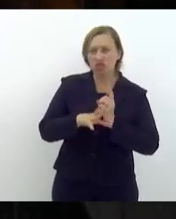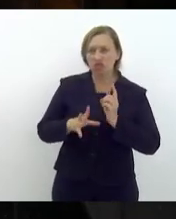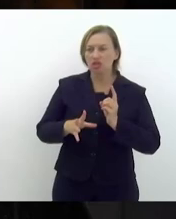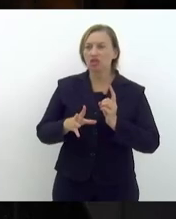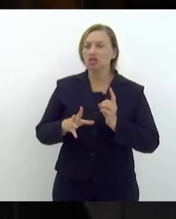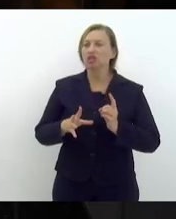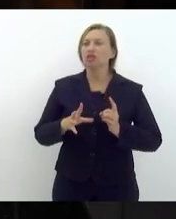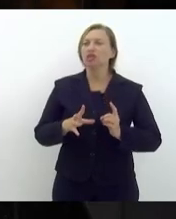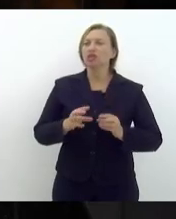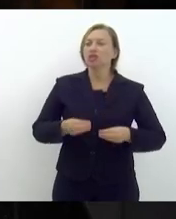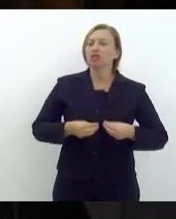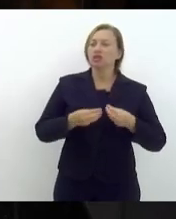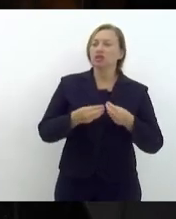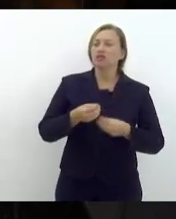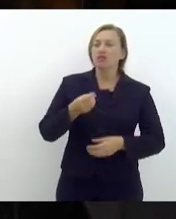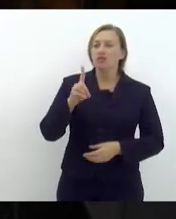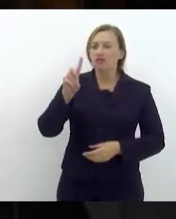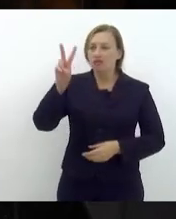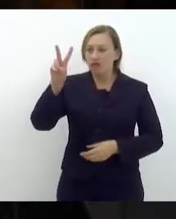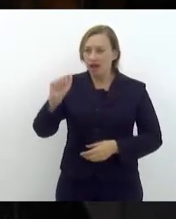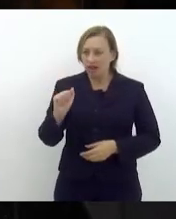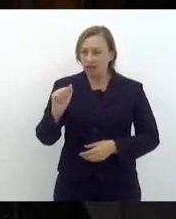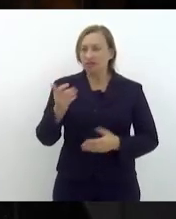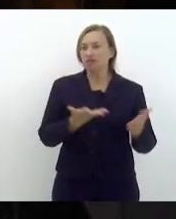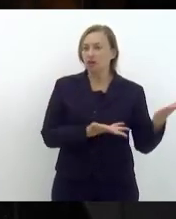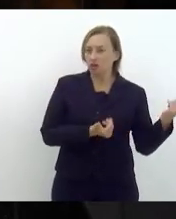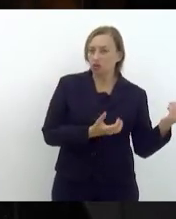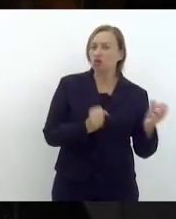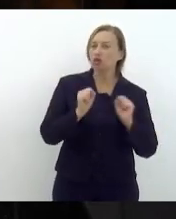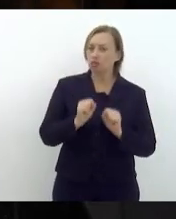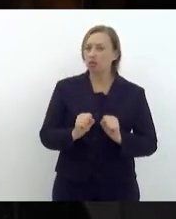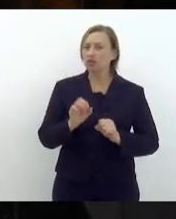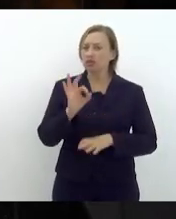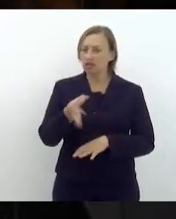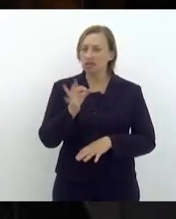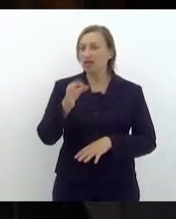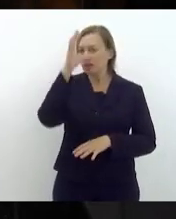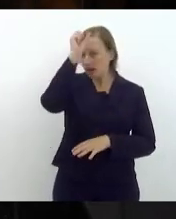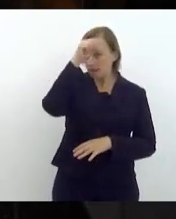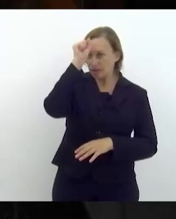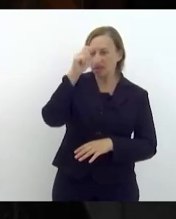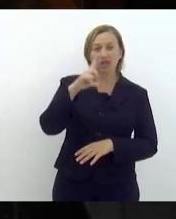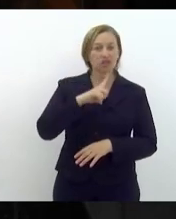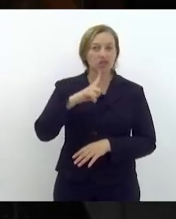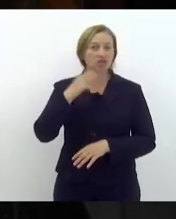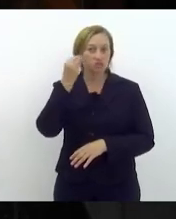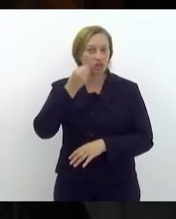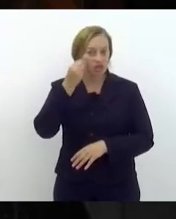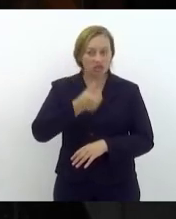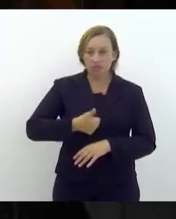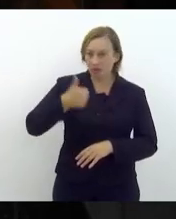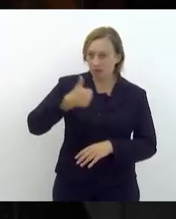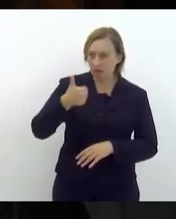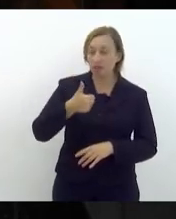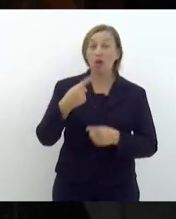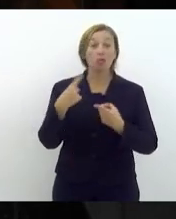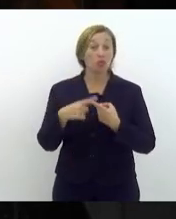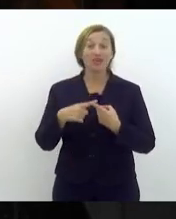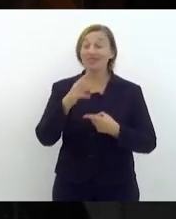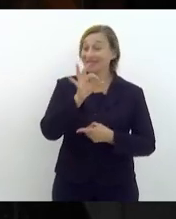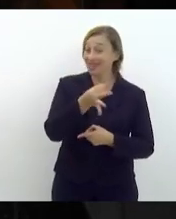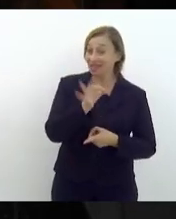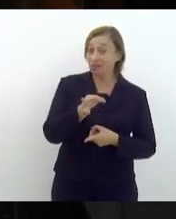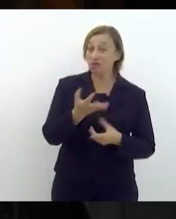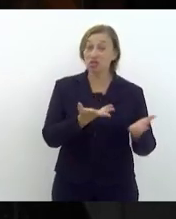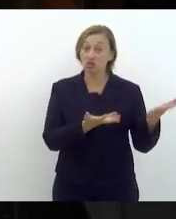vagas aos jovens para que ele possa para que eles possam de fato aprender e ter uma primeira experiência porque é justamente